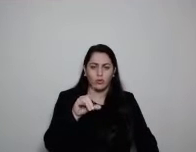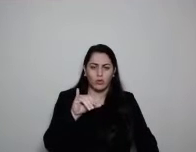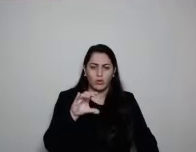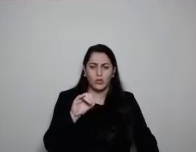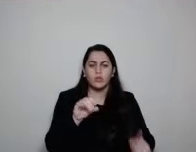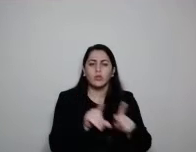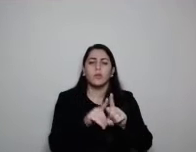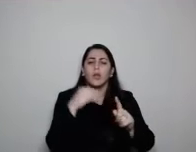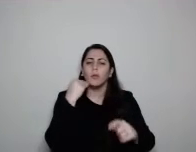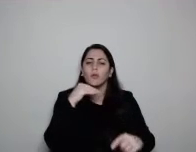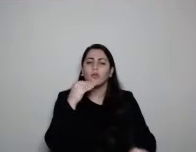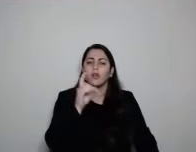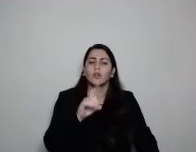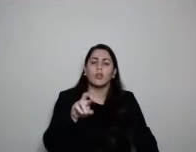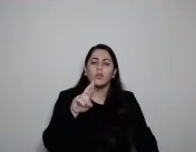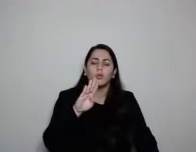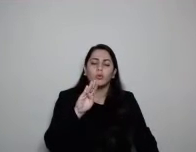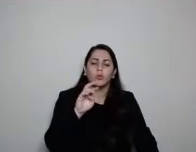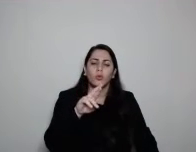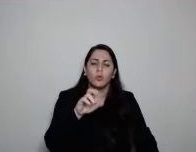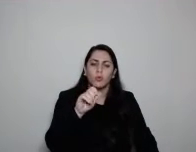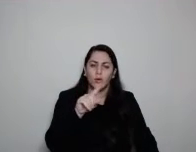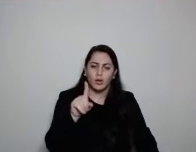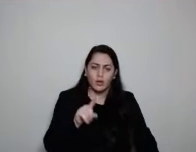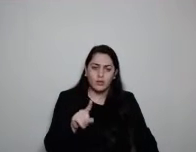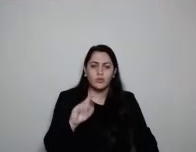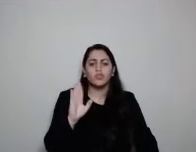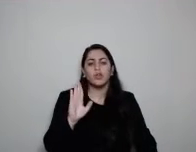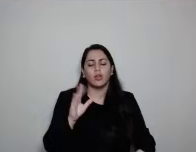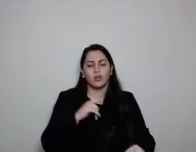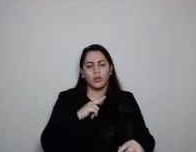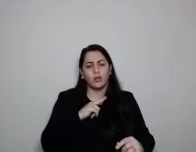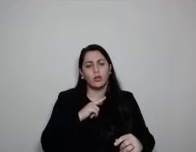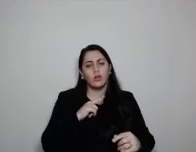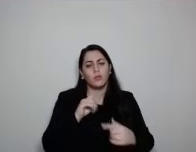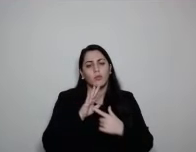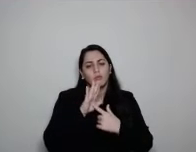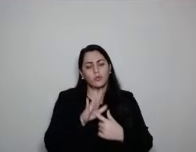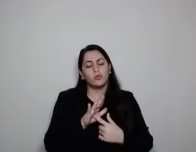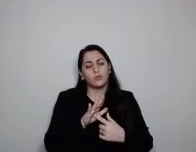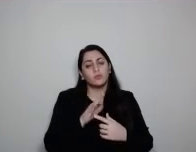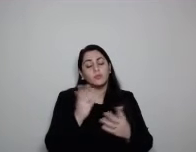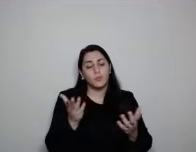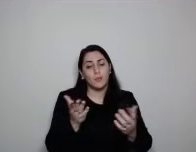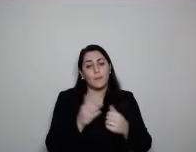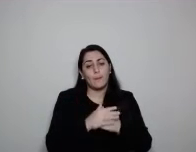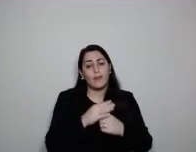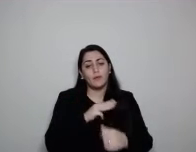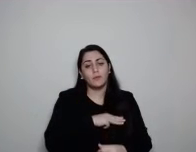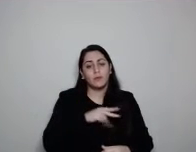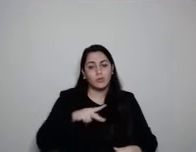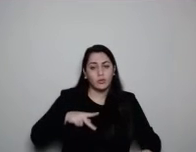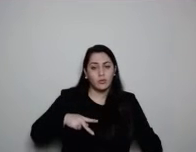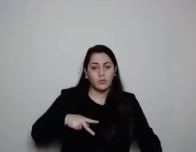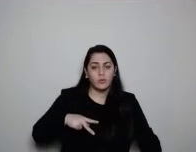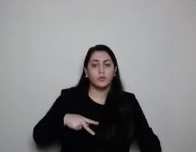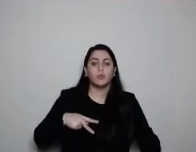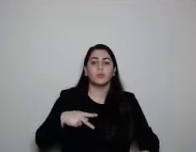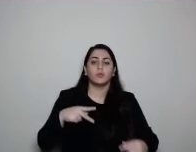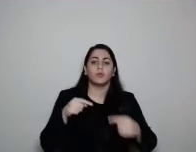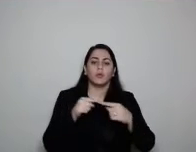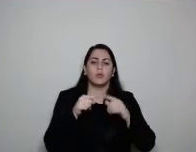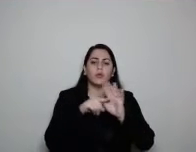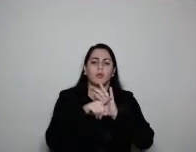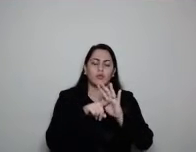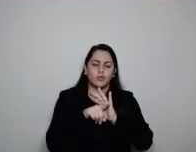e naquela sessão a gente teve uma movimentação, viu, doutor desembargador Cláudio Santos, do Ministério Público, com relação àquela investigação que Vossa